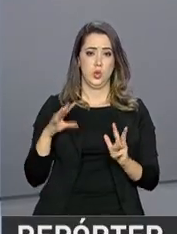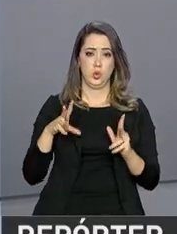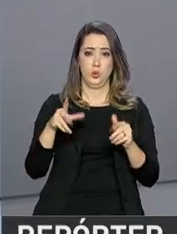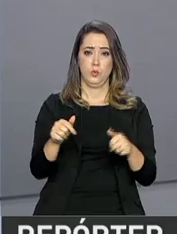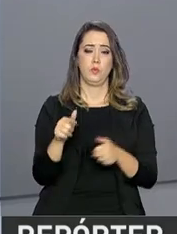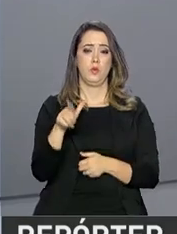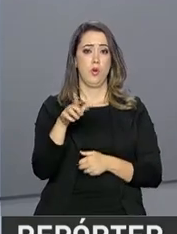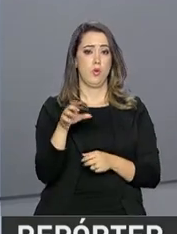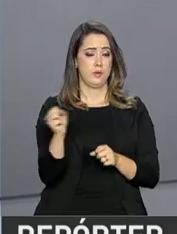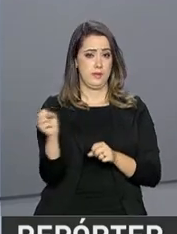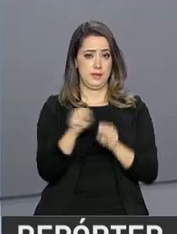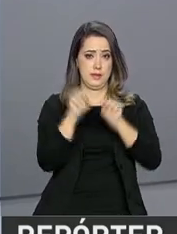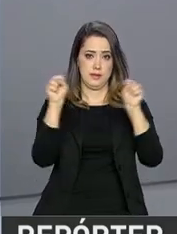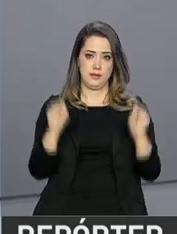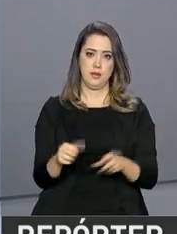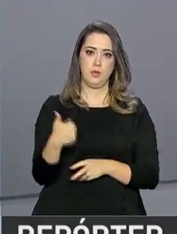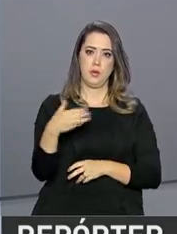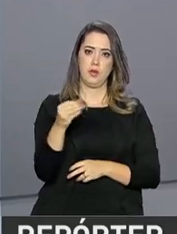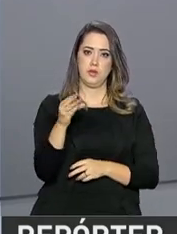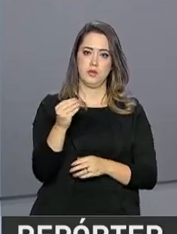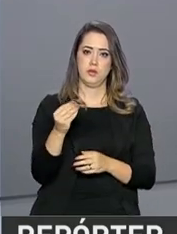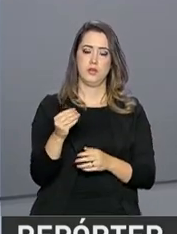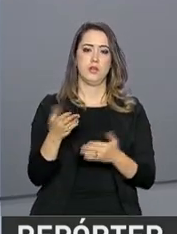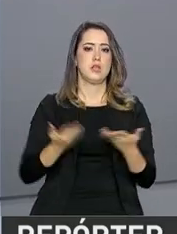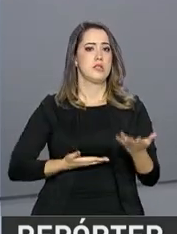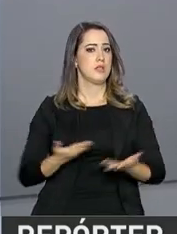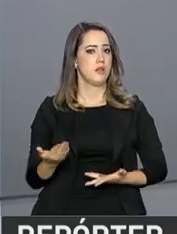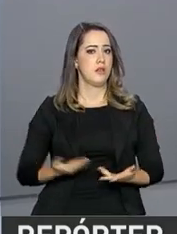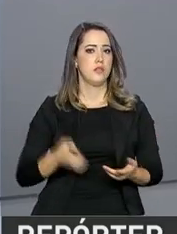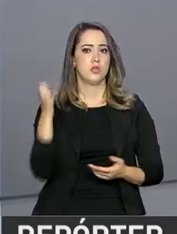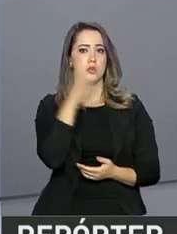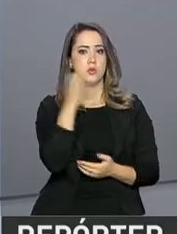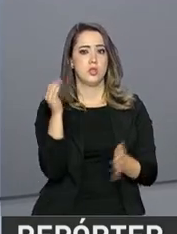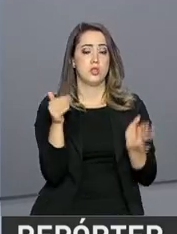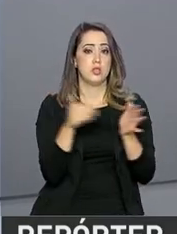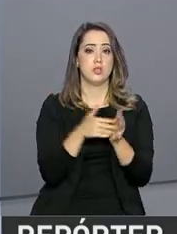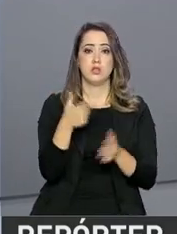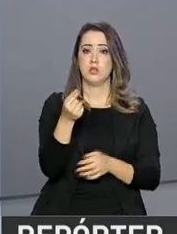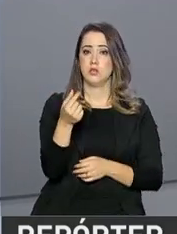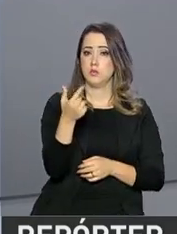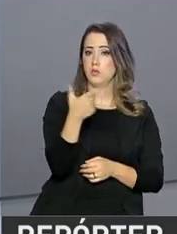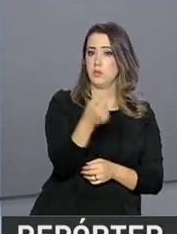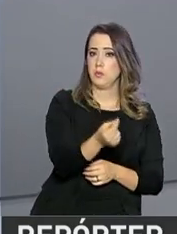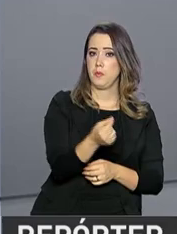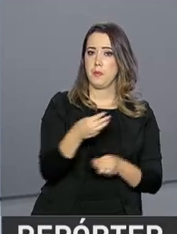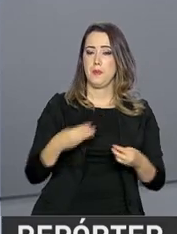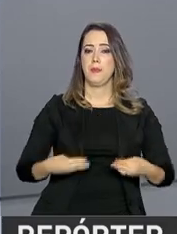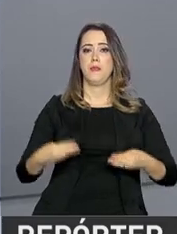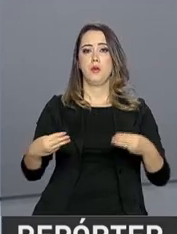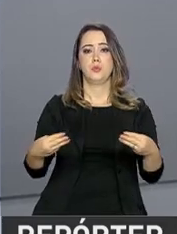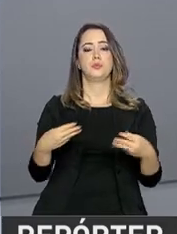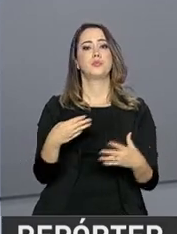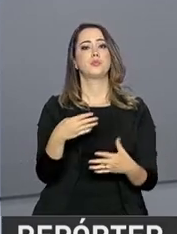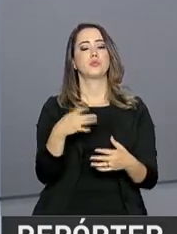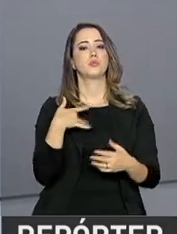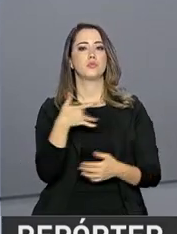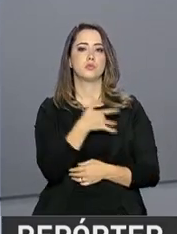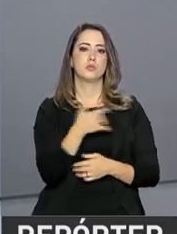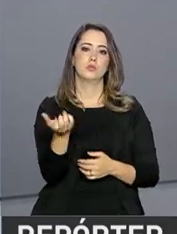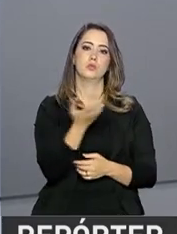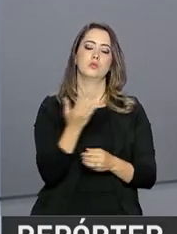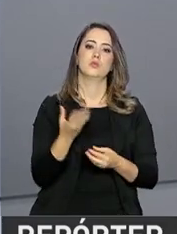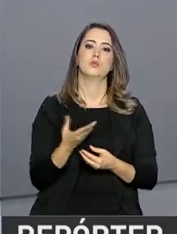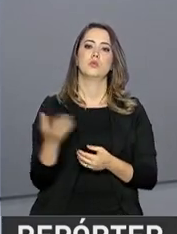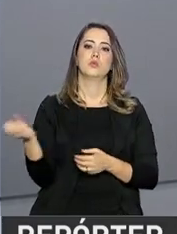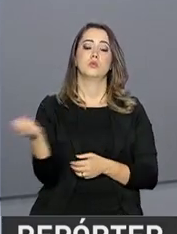Lean, esse sistema, em 100 serviços de emergência até o final de 2020. O Ministério da Saúde pretende também